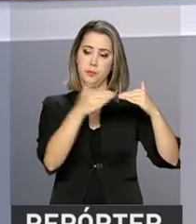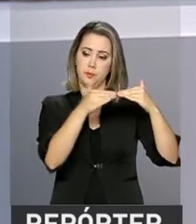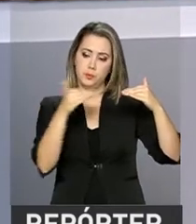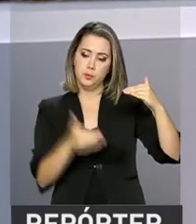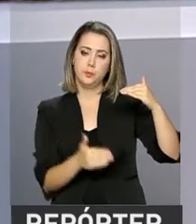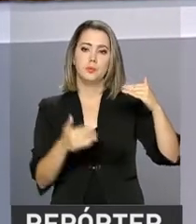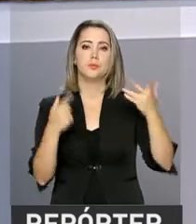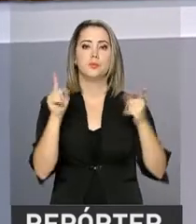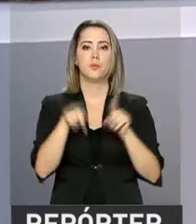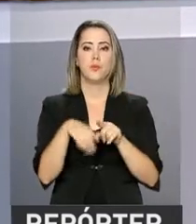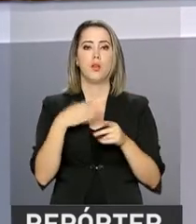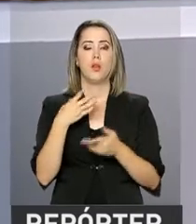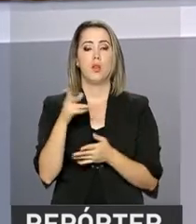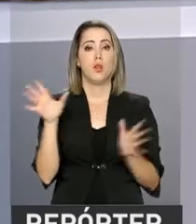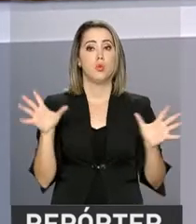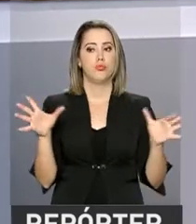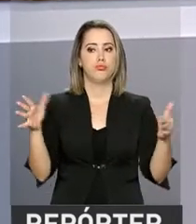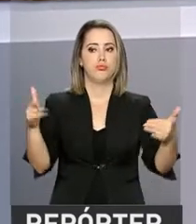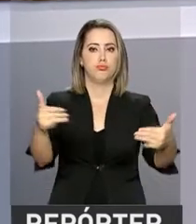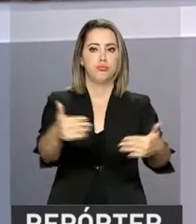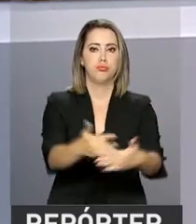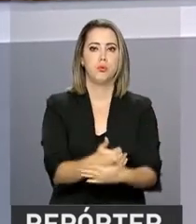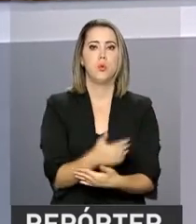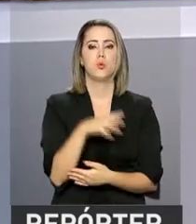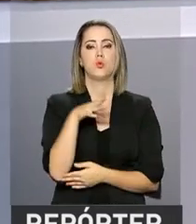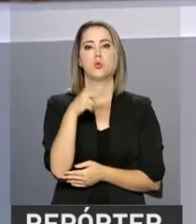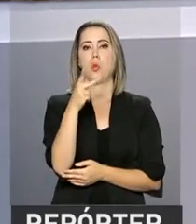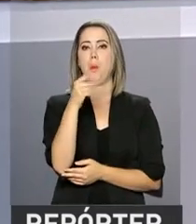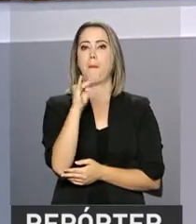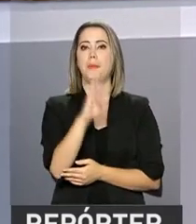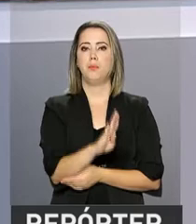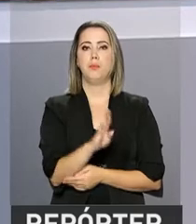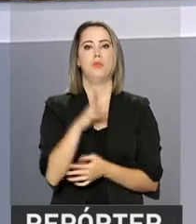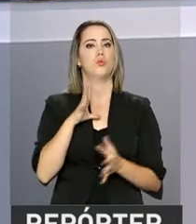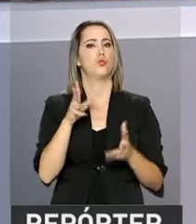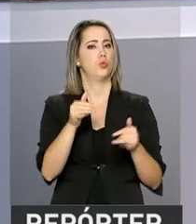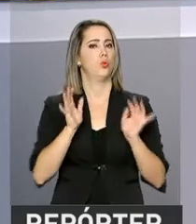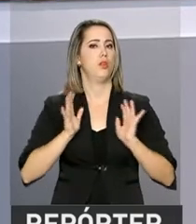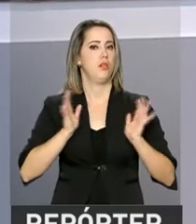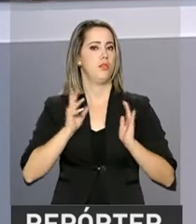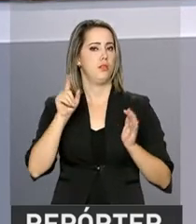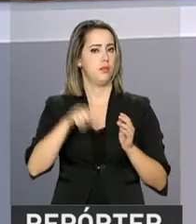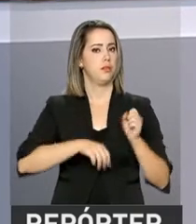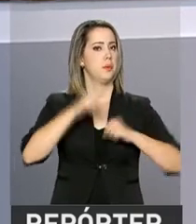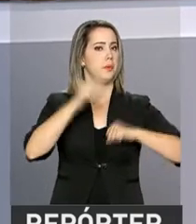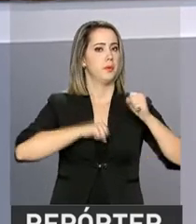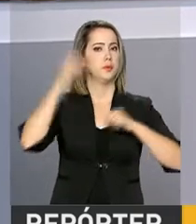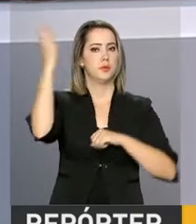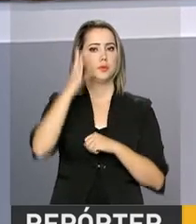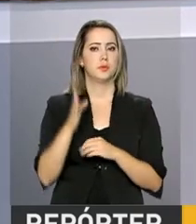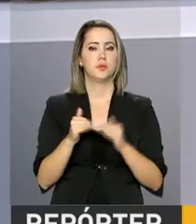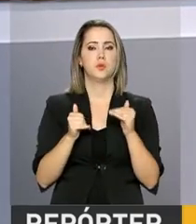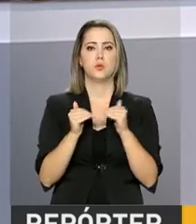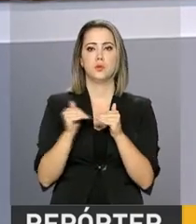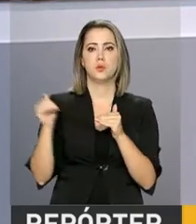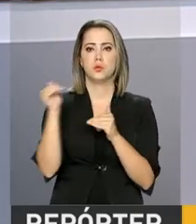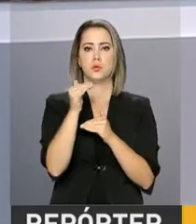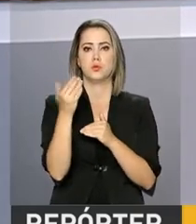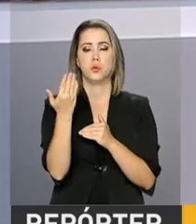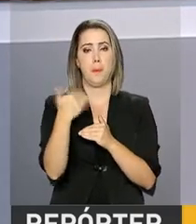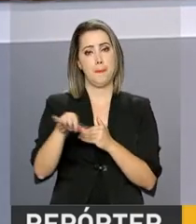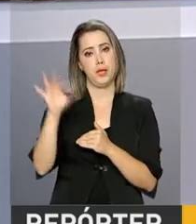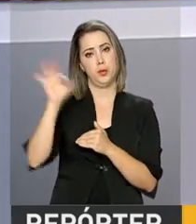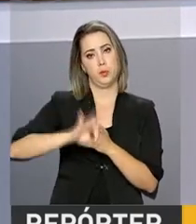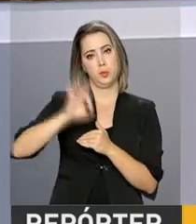pib que é a soma de todas as riquezas produzidas pelo país a estimativa é de crescimento de 6 por cento o